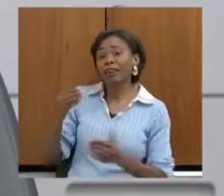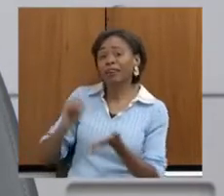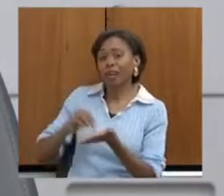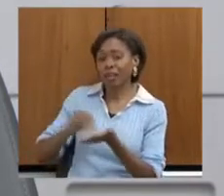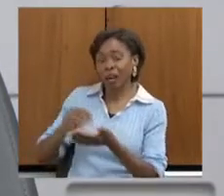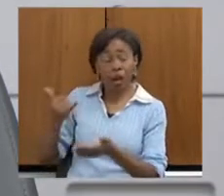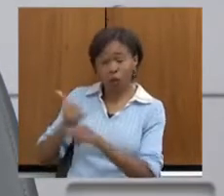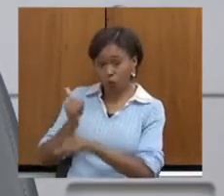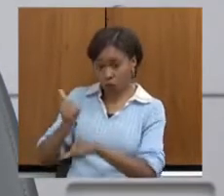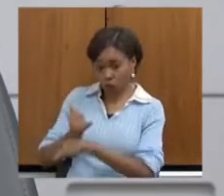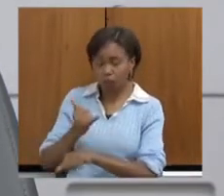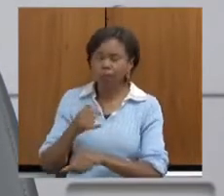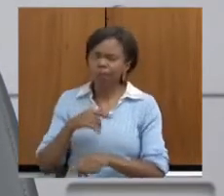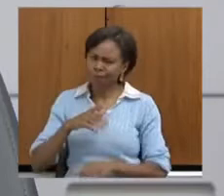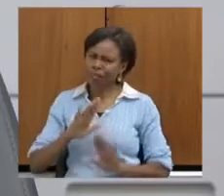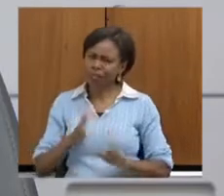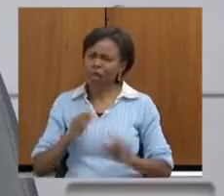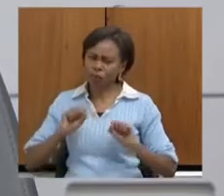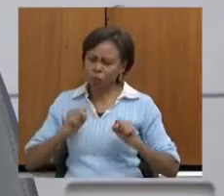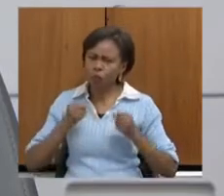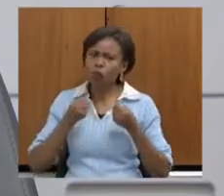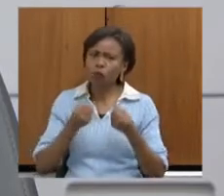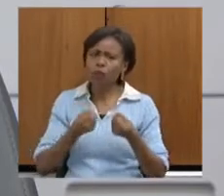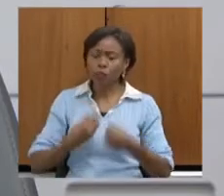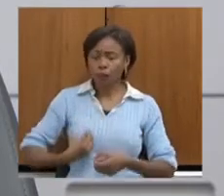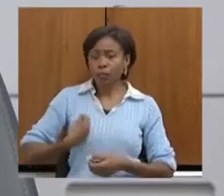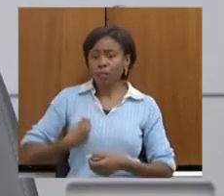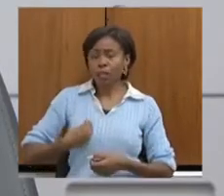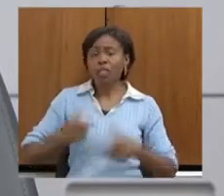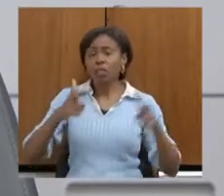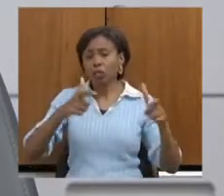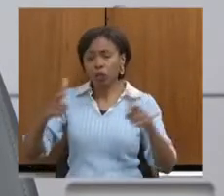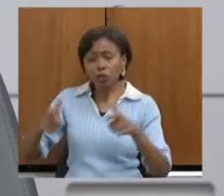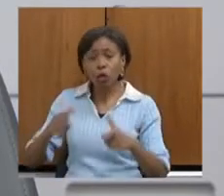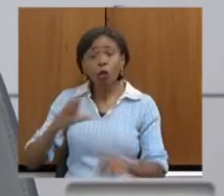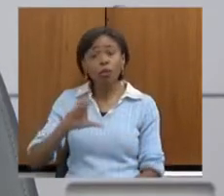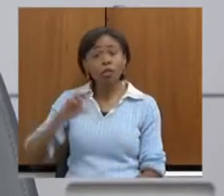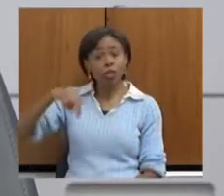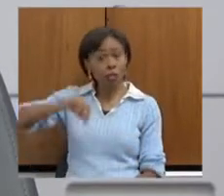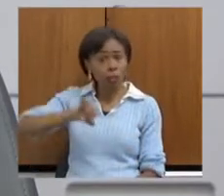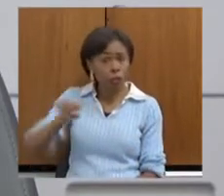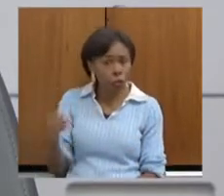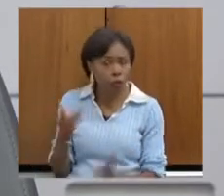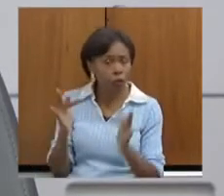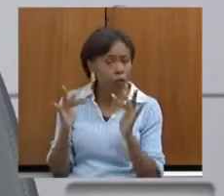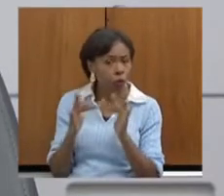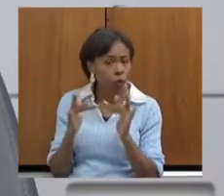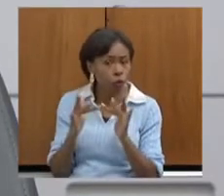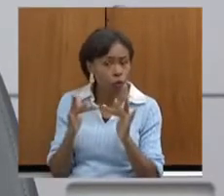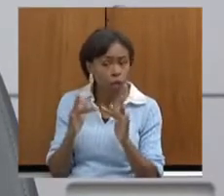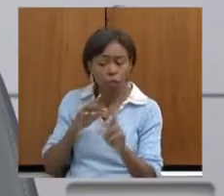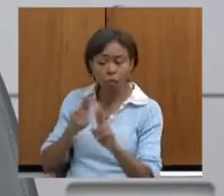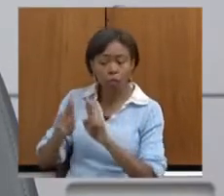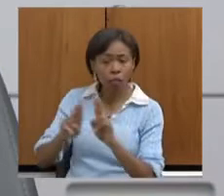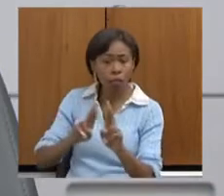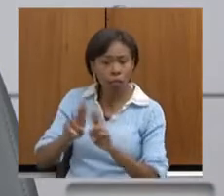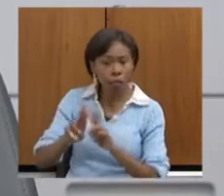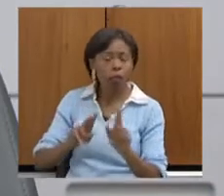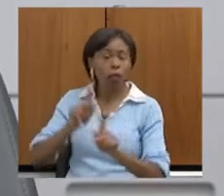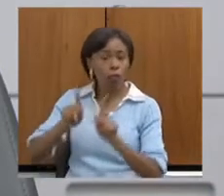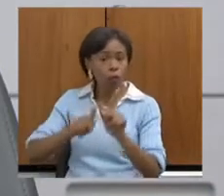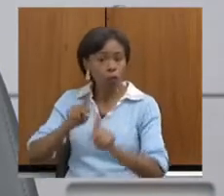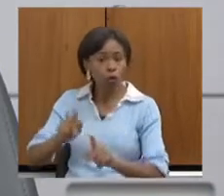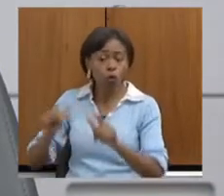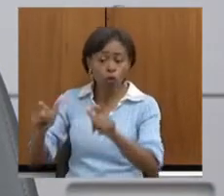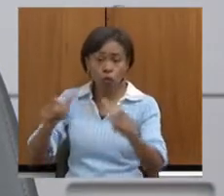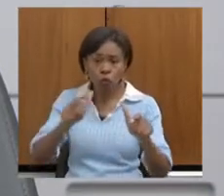sido feitos esforços para que além da presença no território Conselho Nacional de Justiça tivesse contato com as pessoas no território por meio